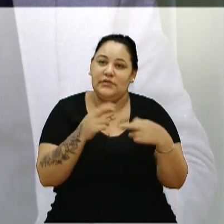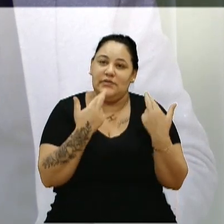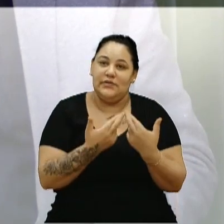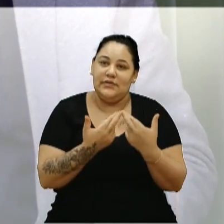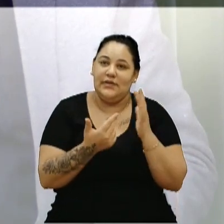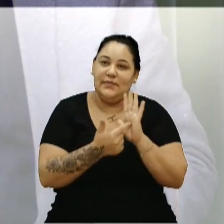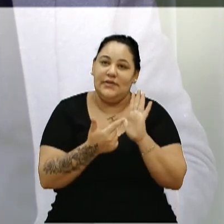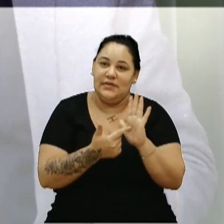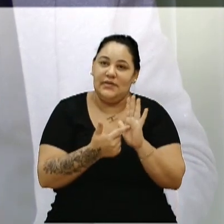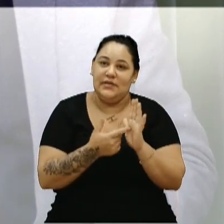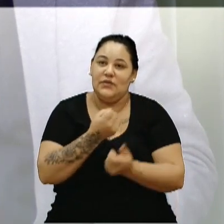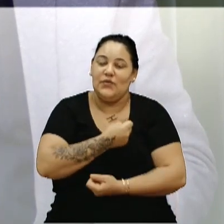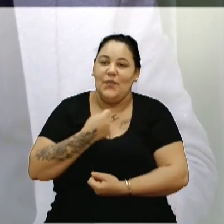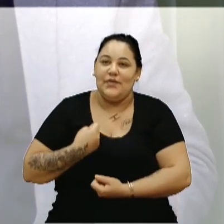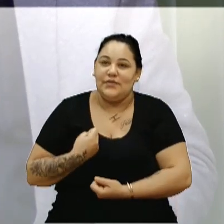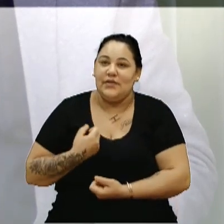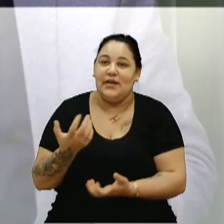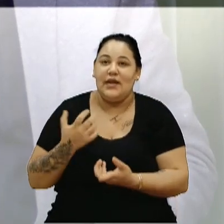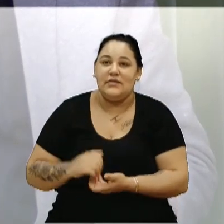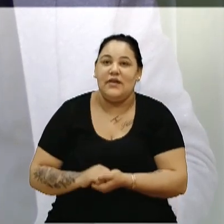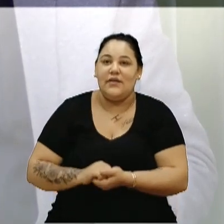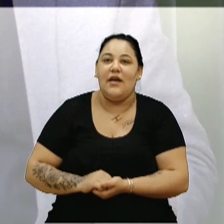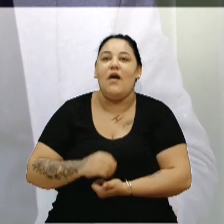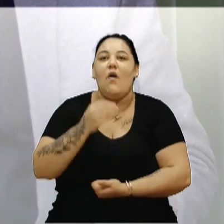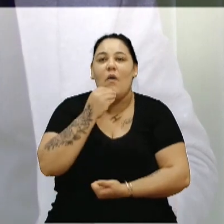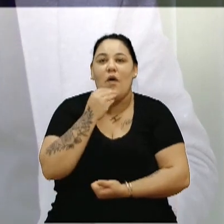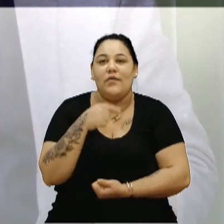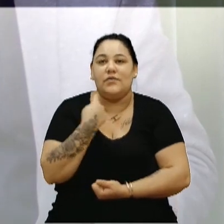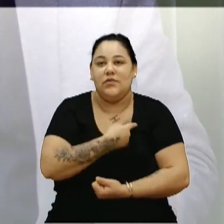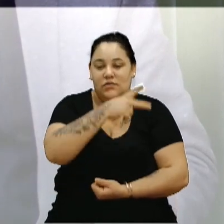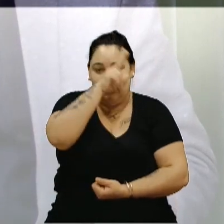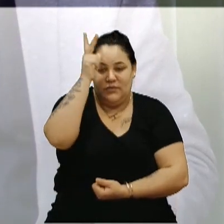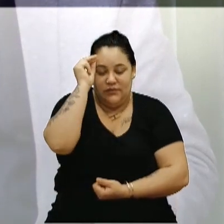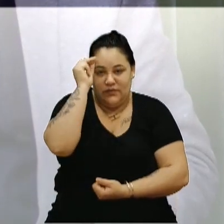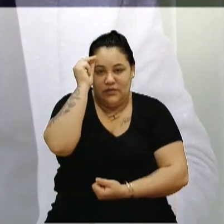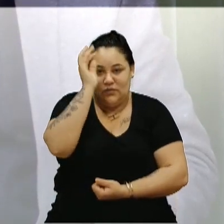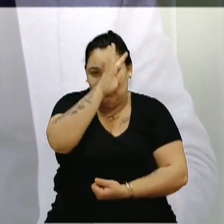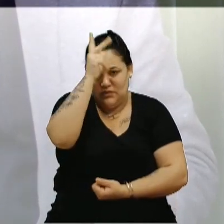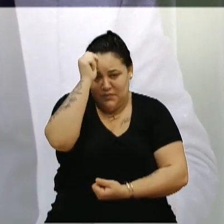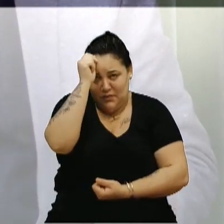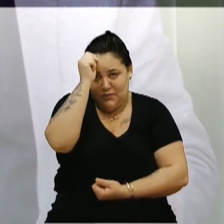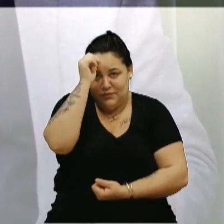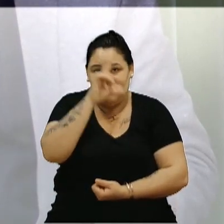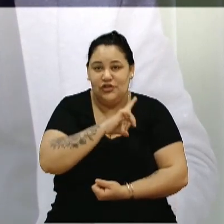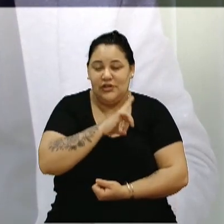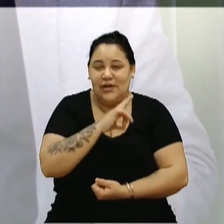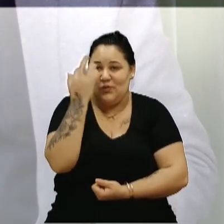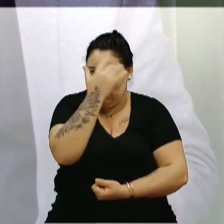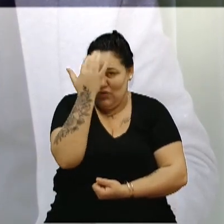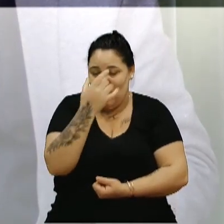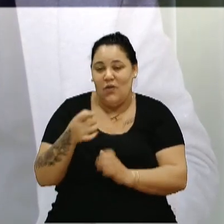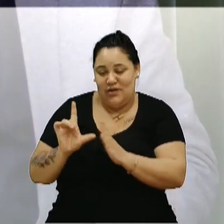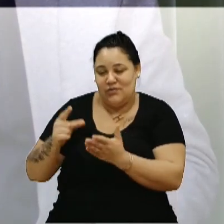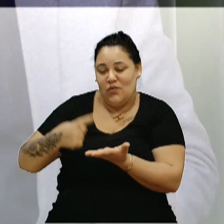do quadrimestre aqui. Quero saudar, obviamente, ao nosso prefeito municipal, o prefeito Adilote, em um compromisso anterior, mas está agora conosco também para falar um